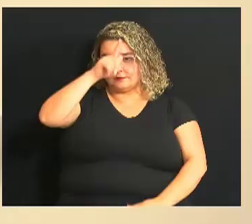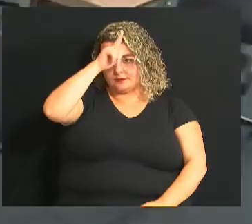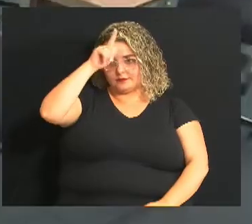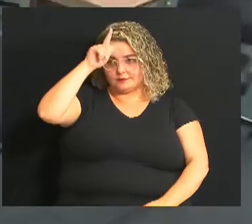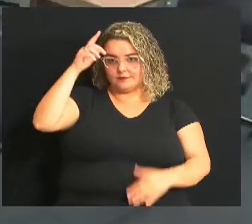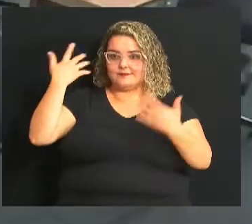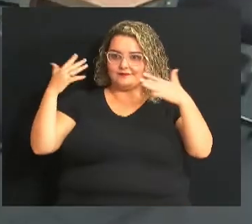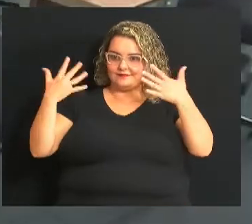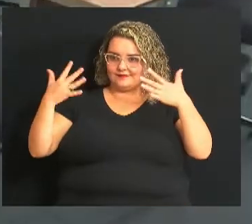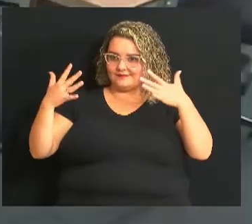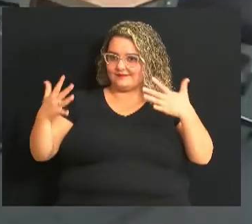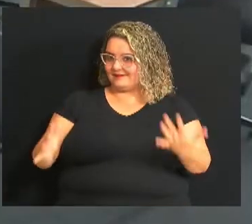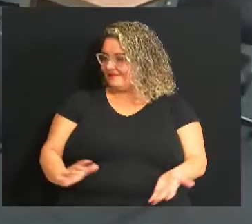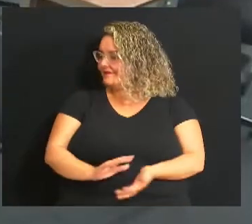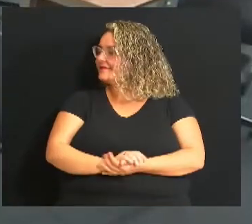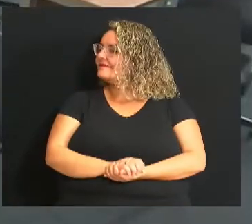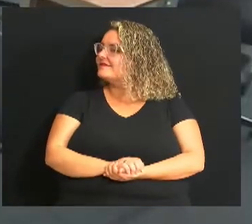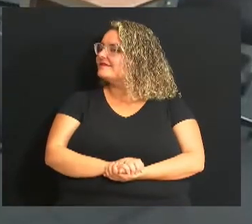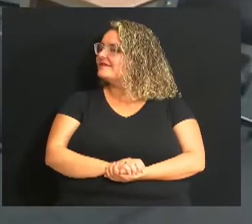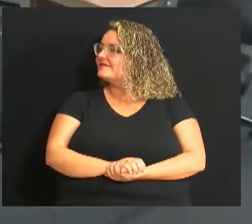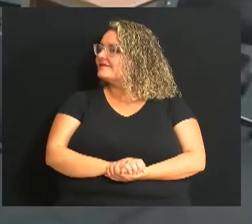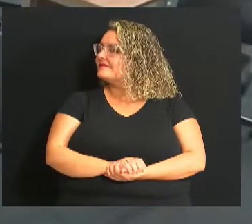Peta.